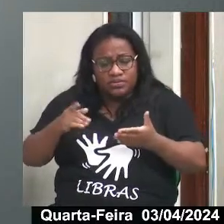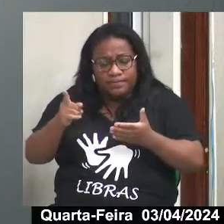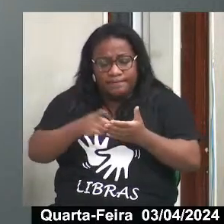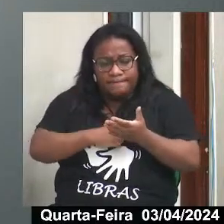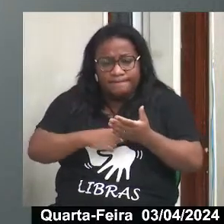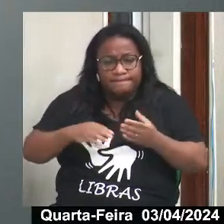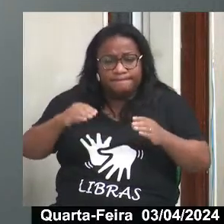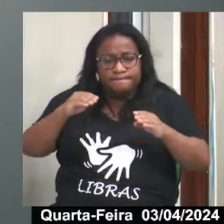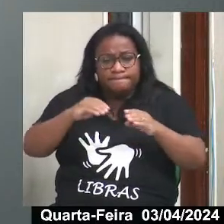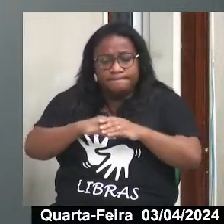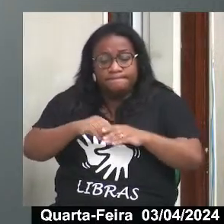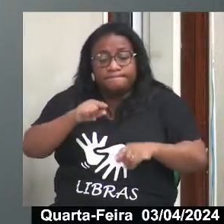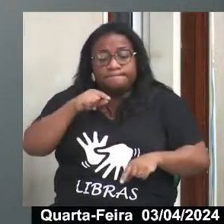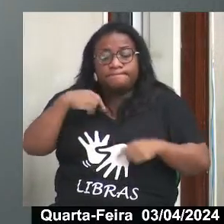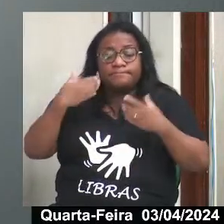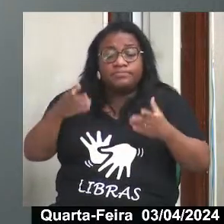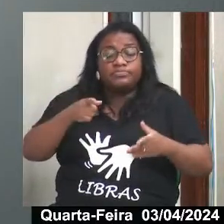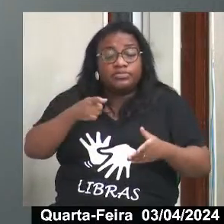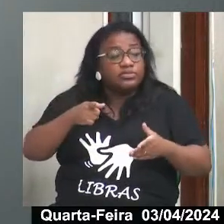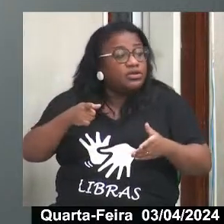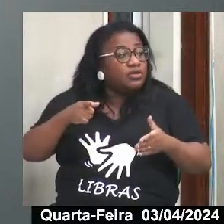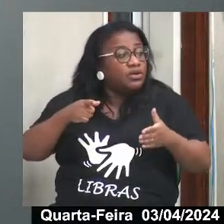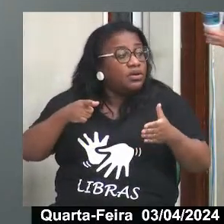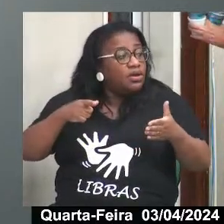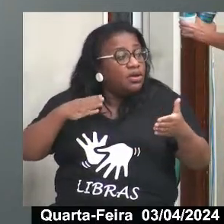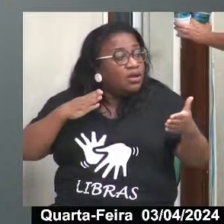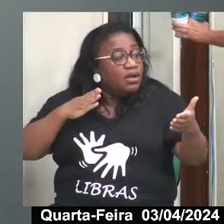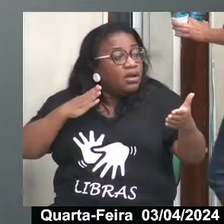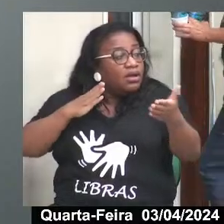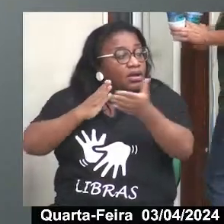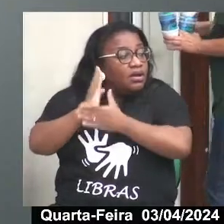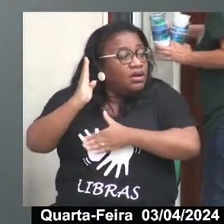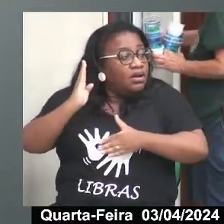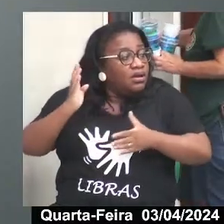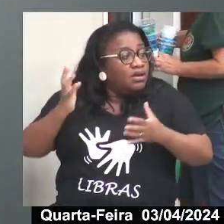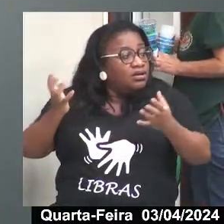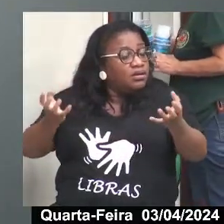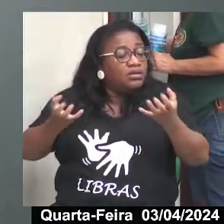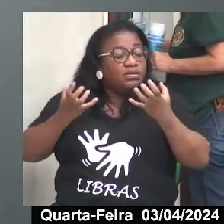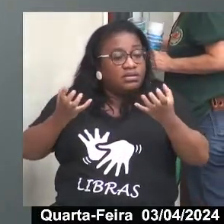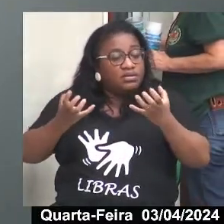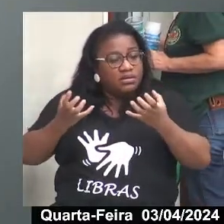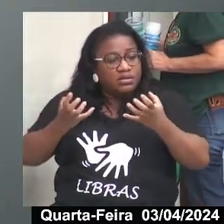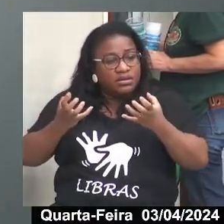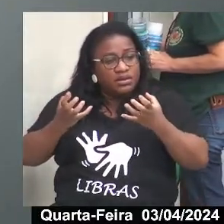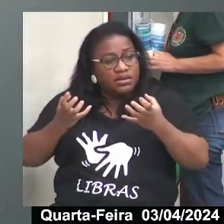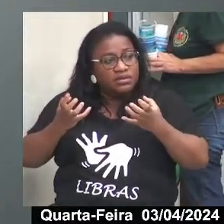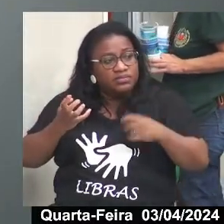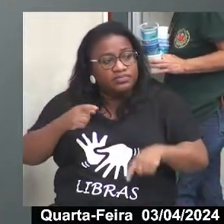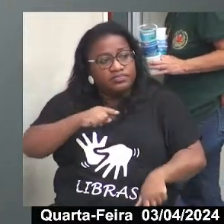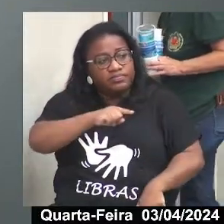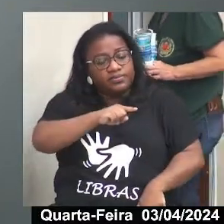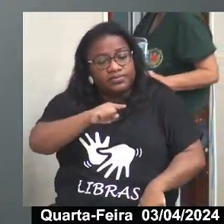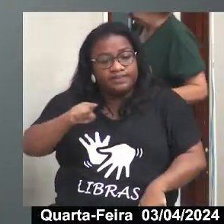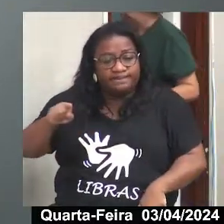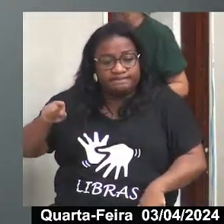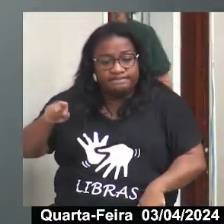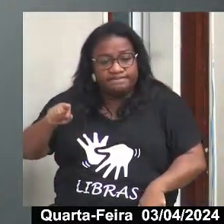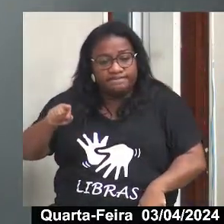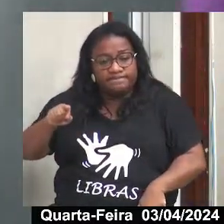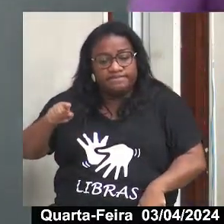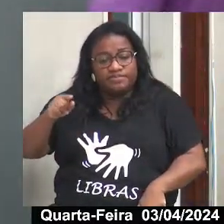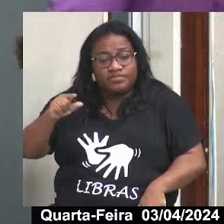eleitoral. Então, que o senhor prove, juntamente com a chapa Embu Te Quero no Buraco, para que vocês